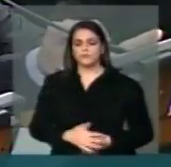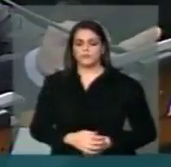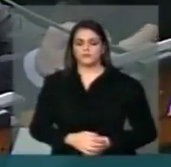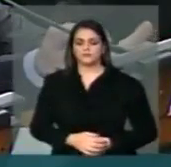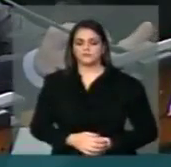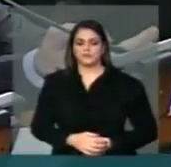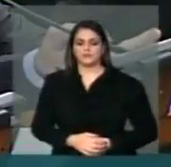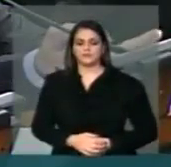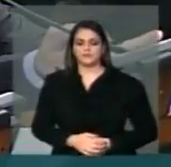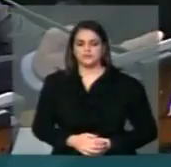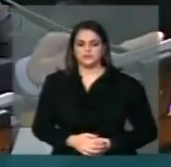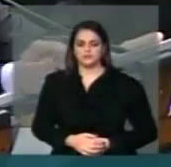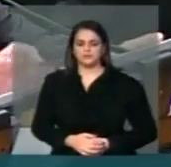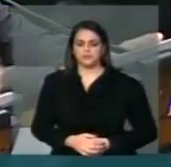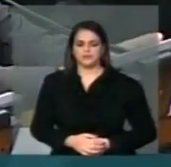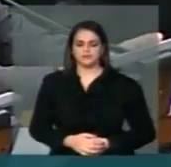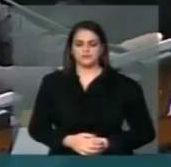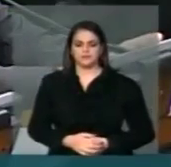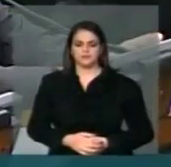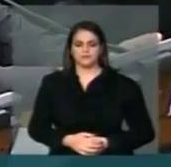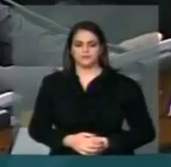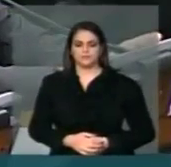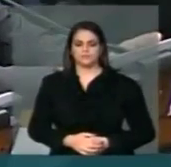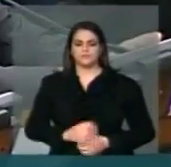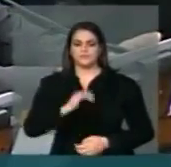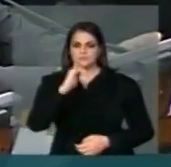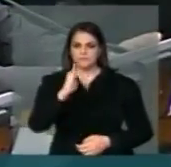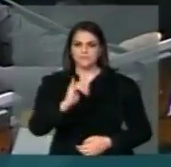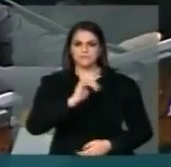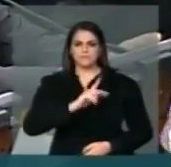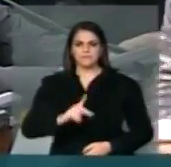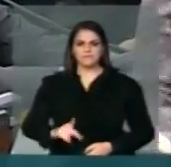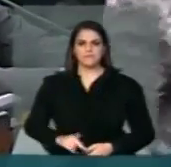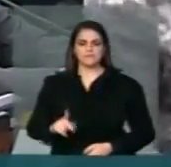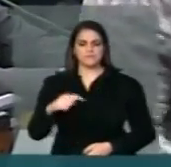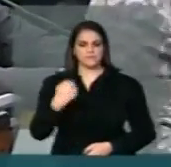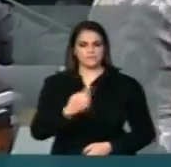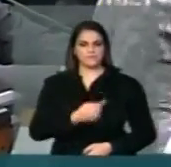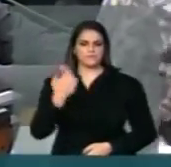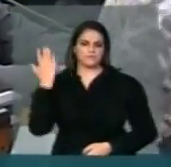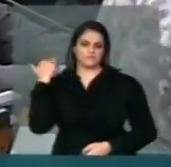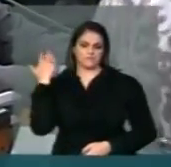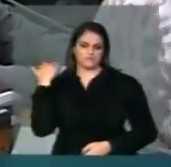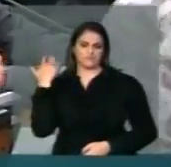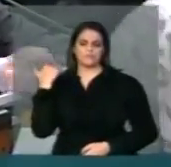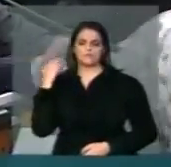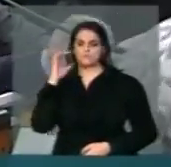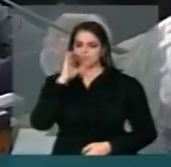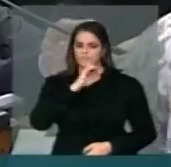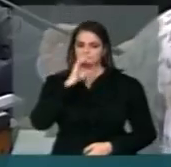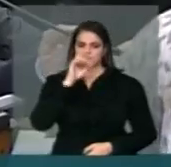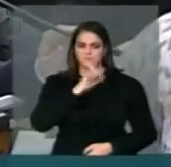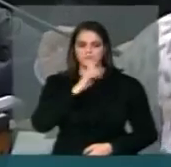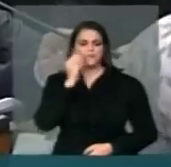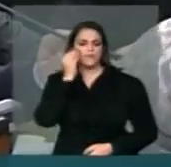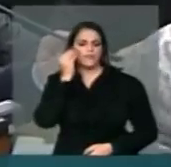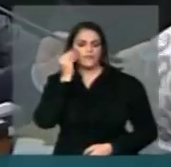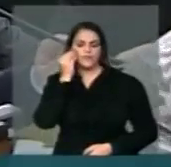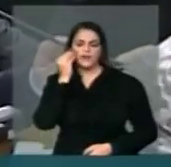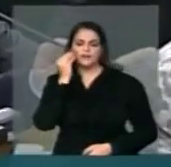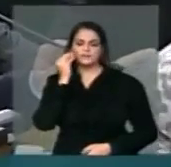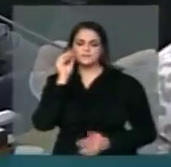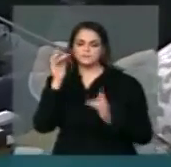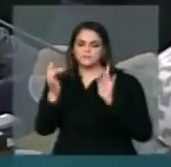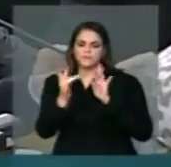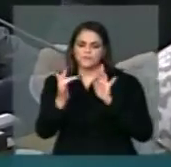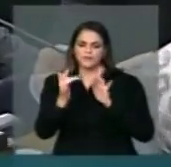primeiro dizer que nas tentativas que tivemos de falar com Vossa Excelência durante todo esse final de semana, eu me fiz